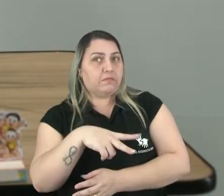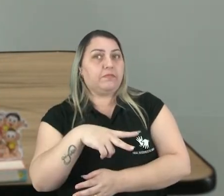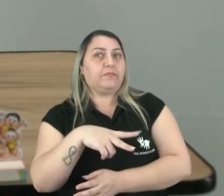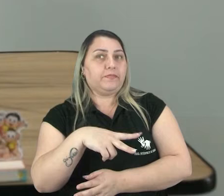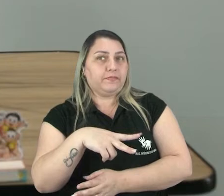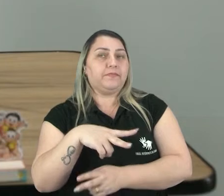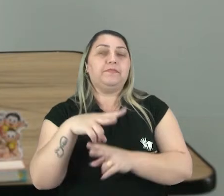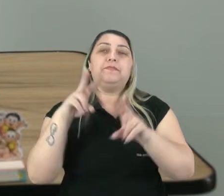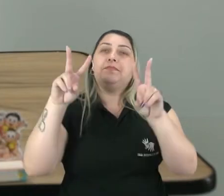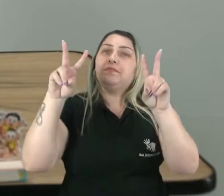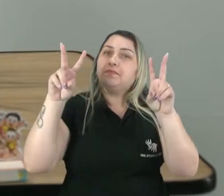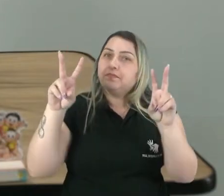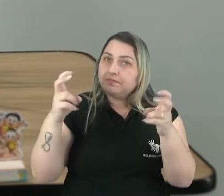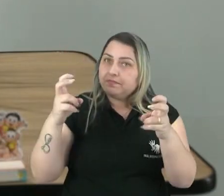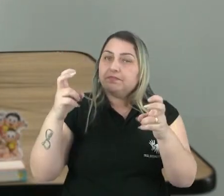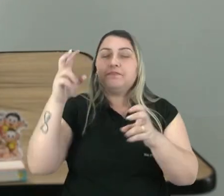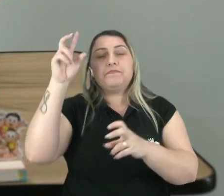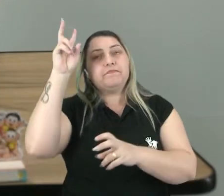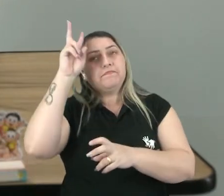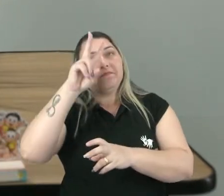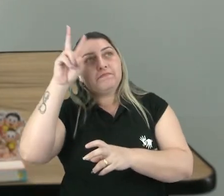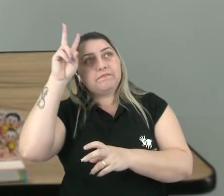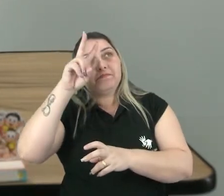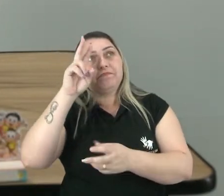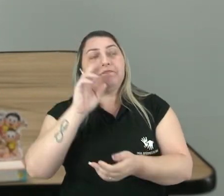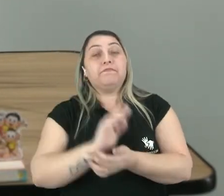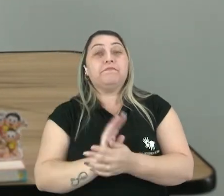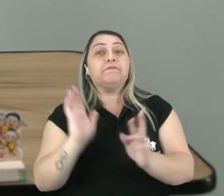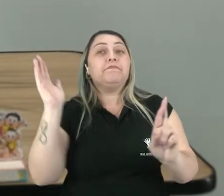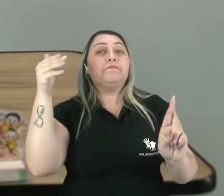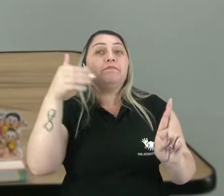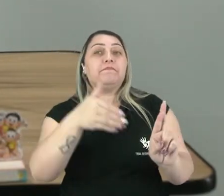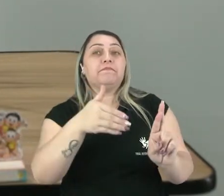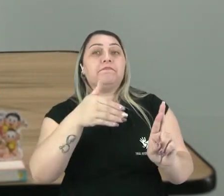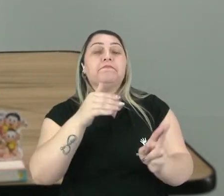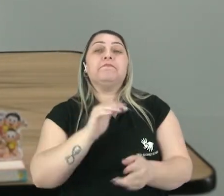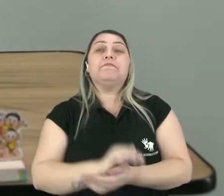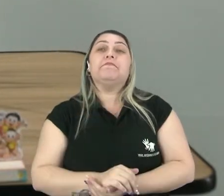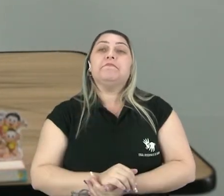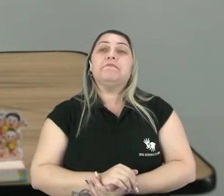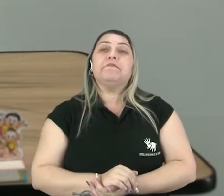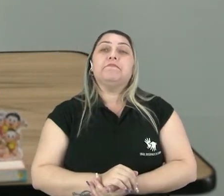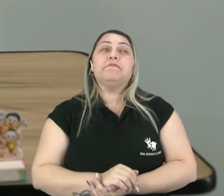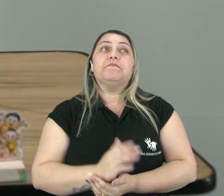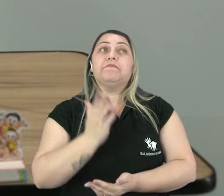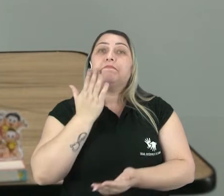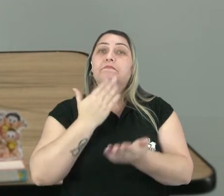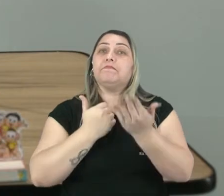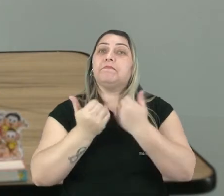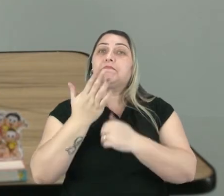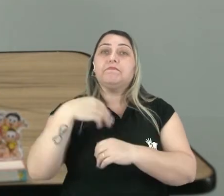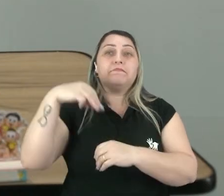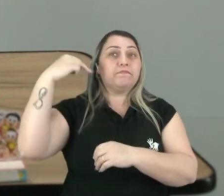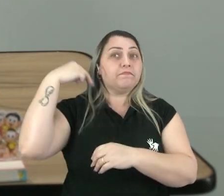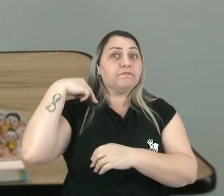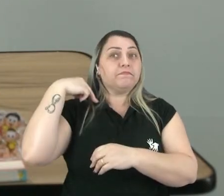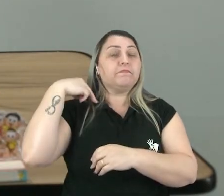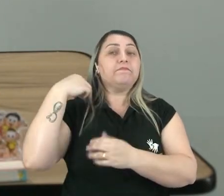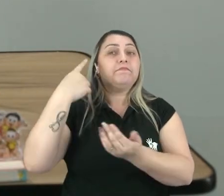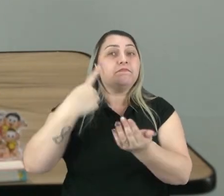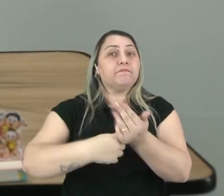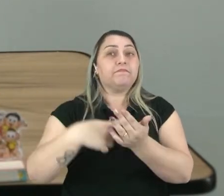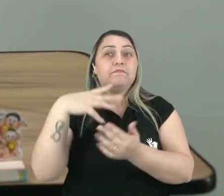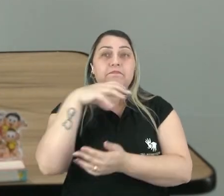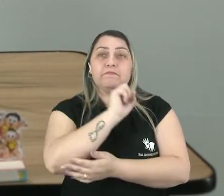assunto desta história está se referindo a fato como a Magali comeu o cachorro-quente